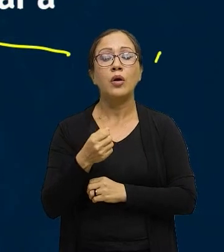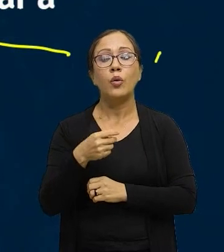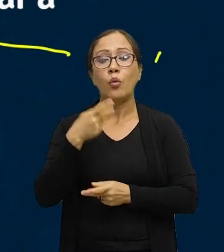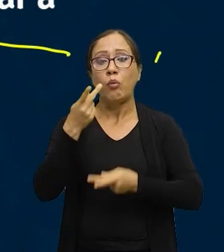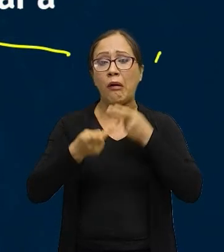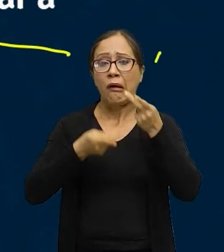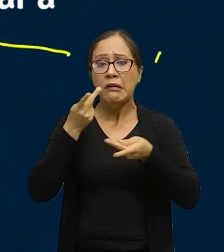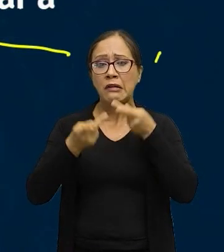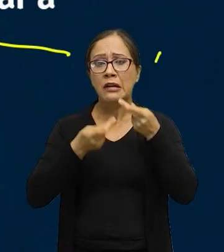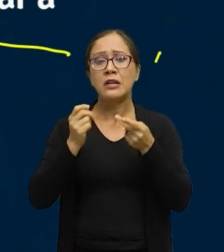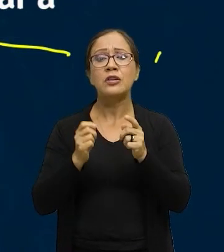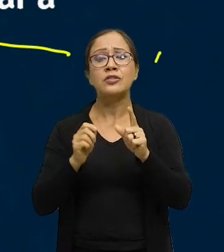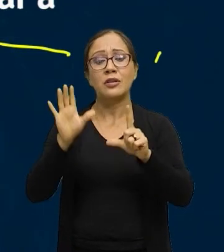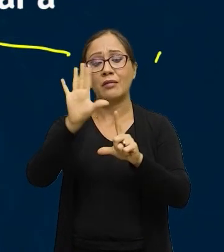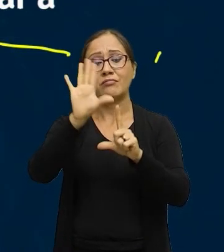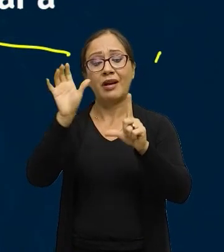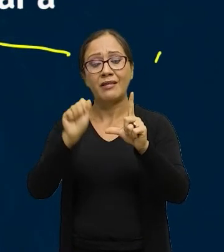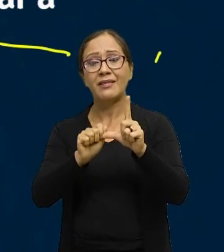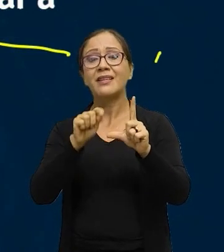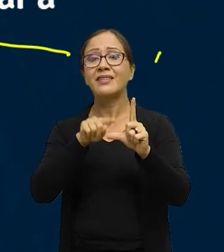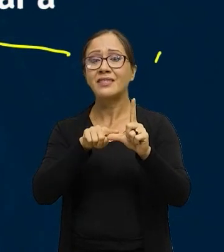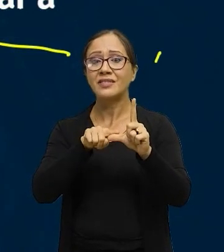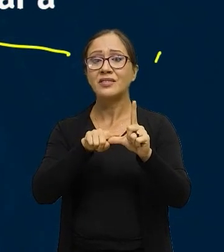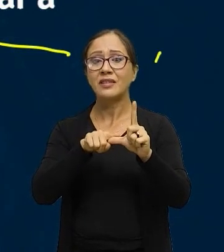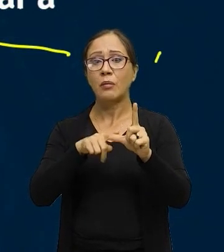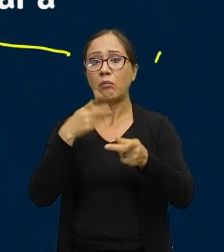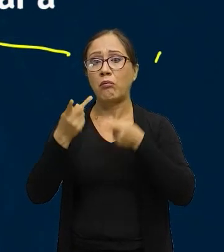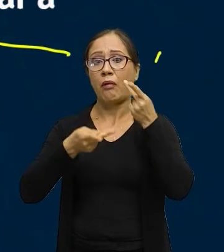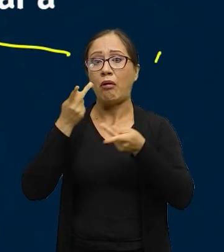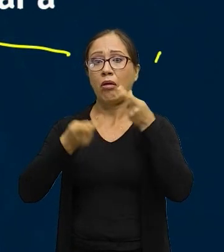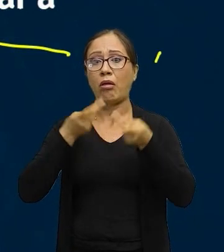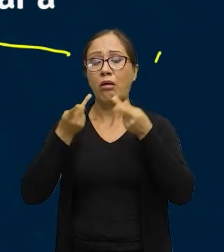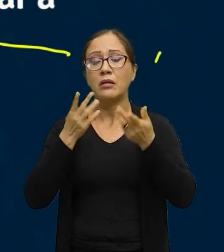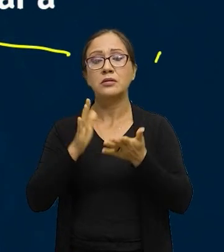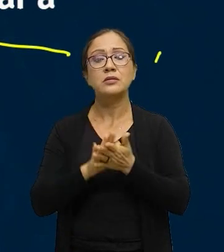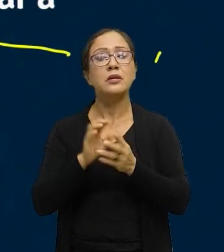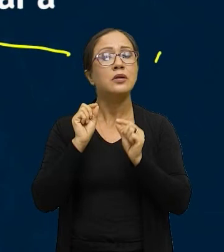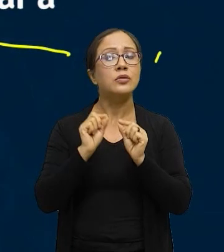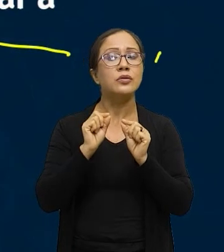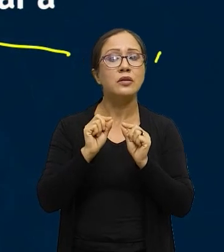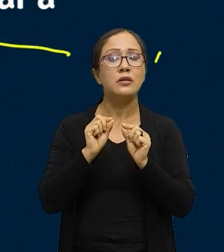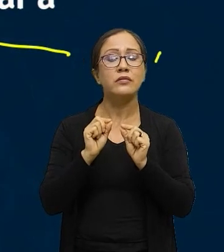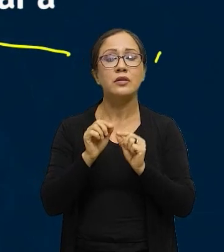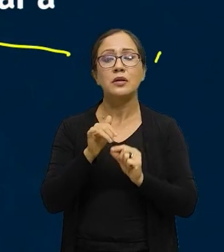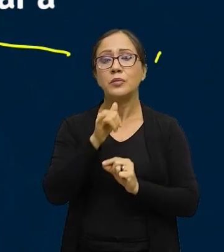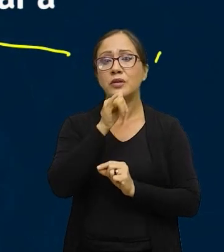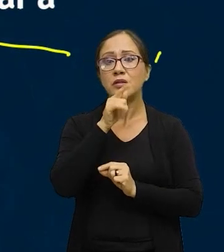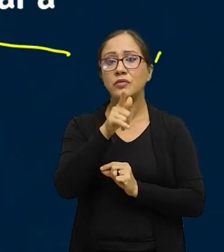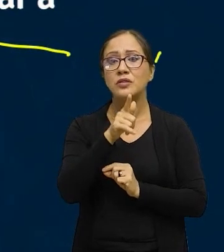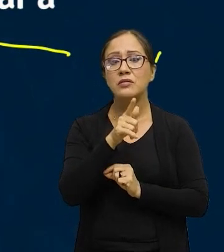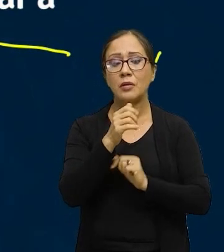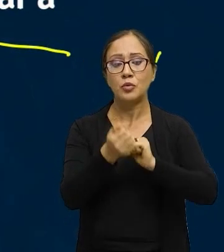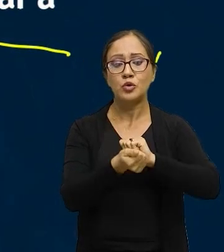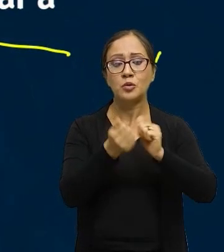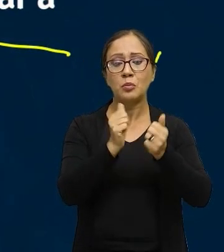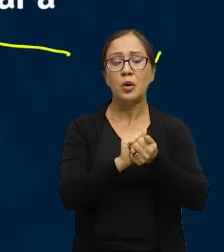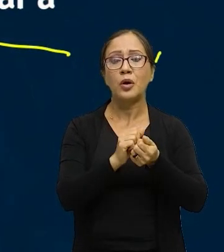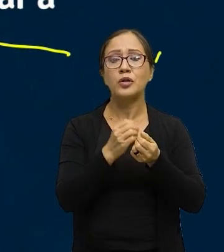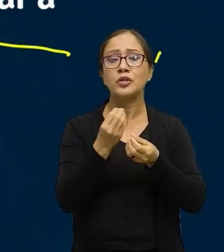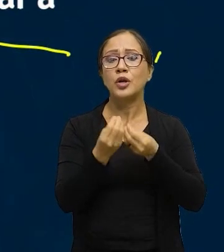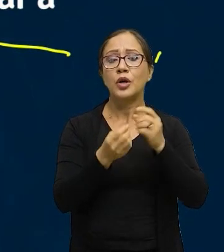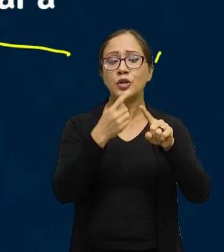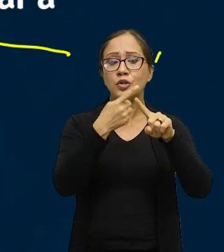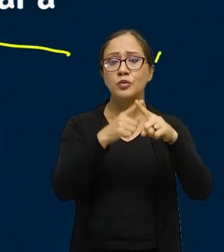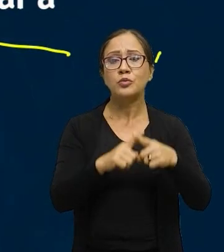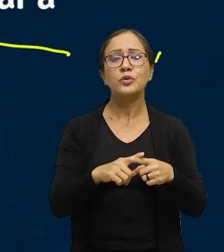falando, o cartoon? E se você não souber, por exemplo, como é que está o jogo no esporte, você vai